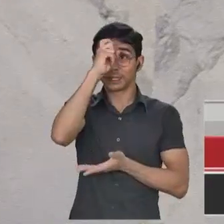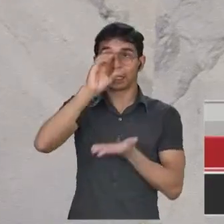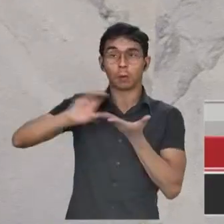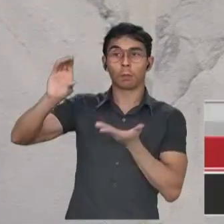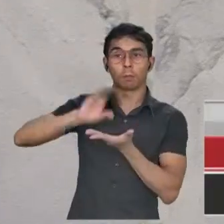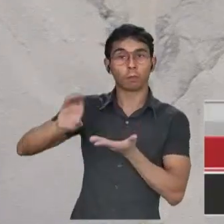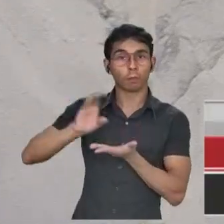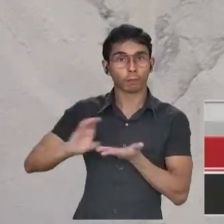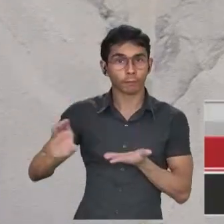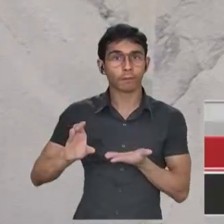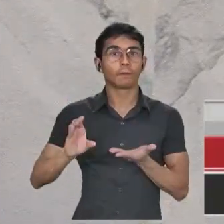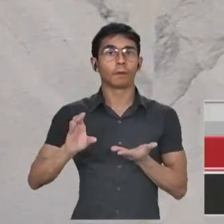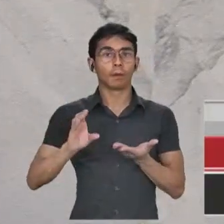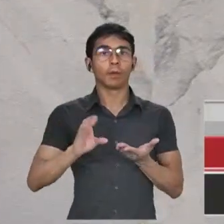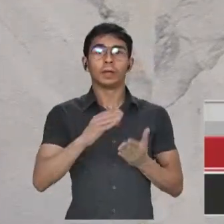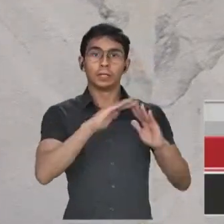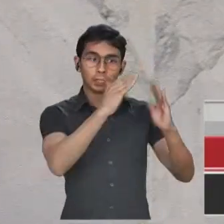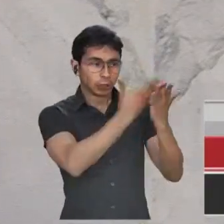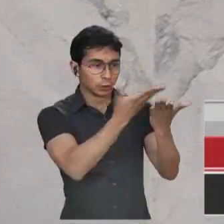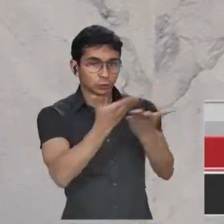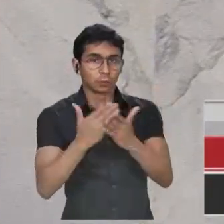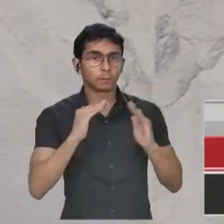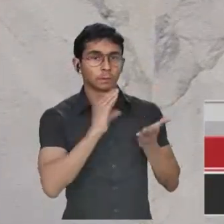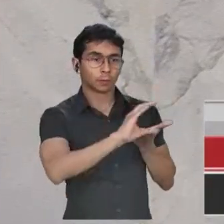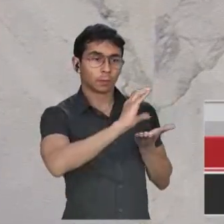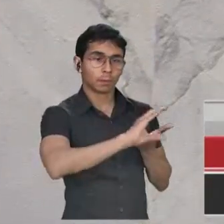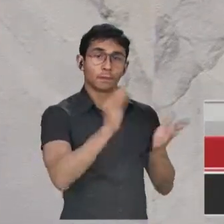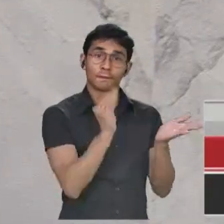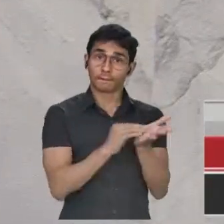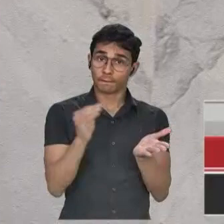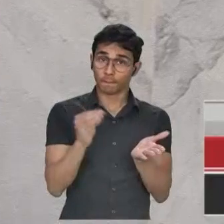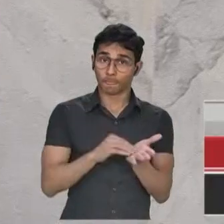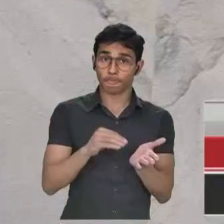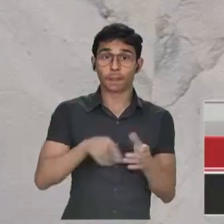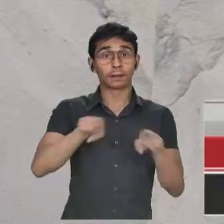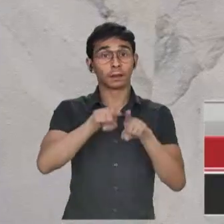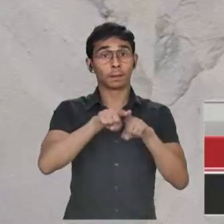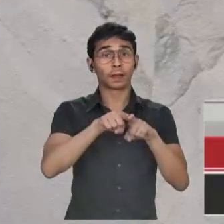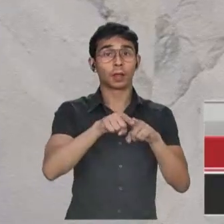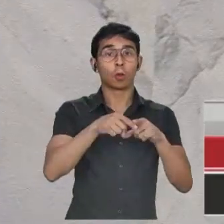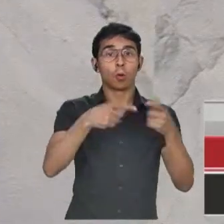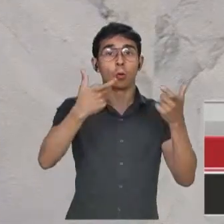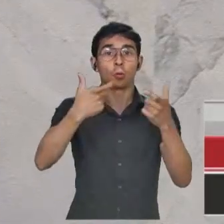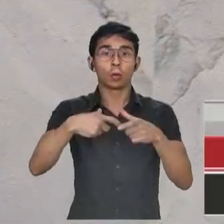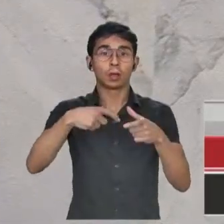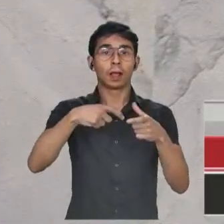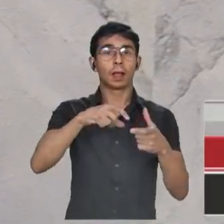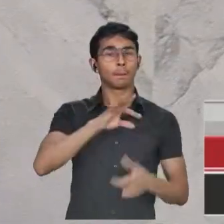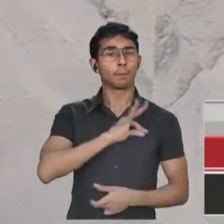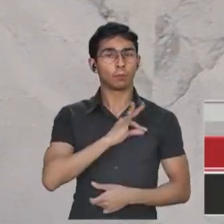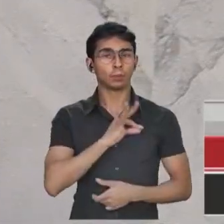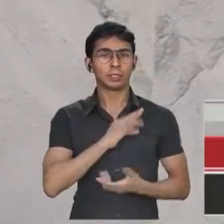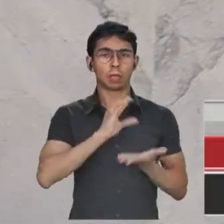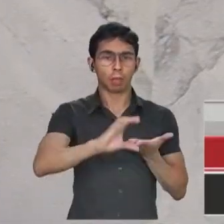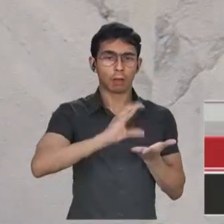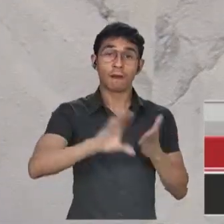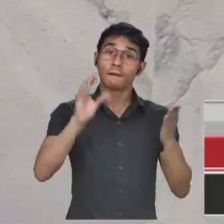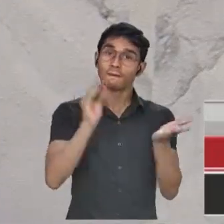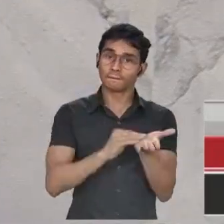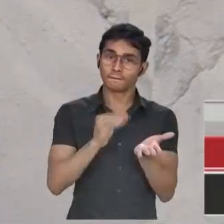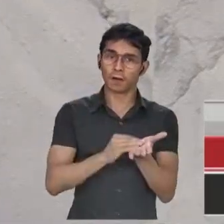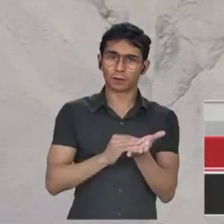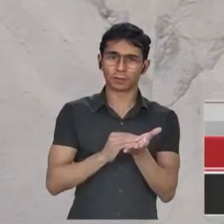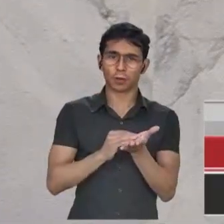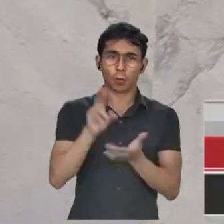escolas em situações precárias sedes das gordas guardas da guarda civil em situações precárias gastaram us 38